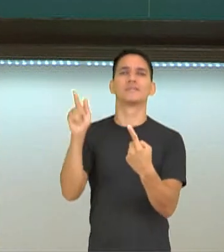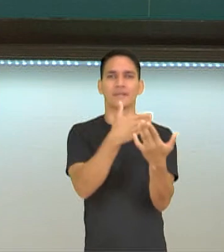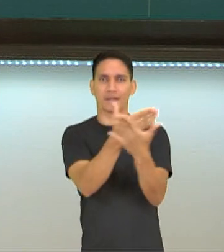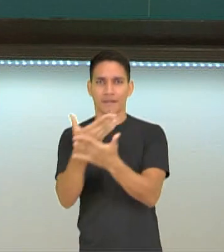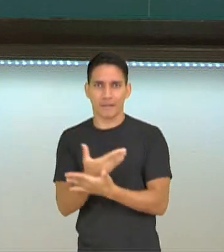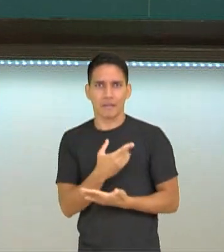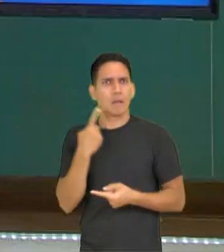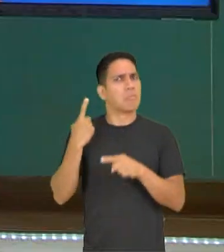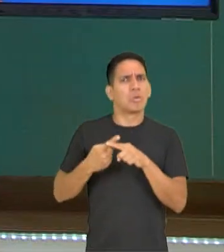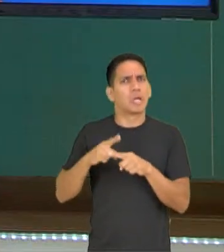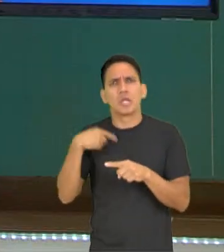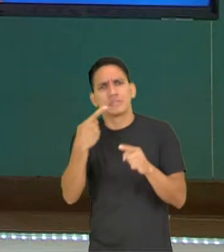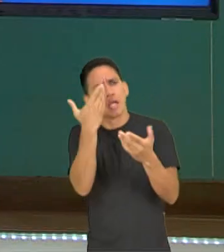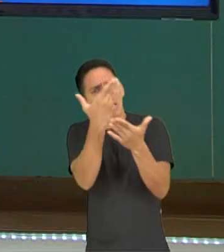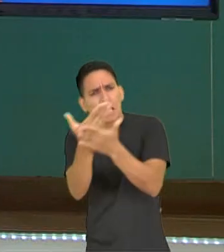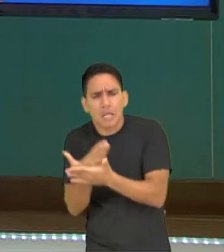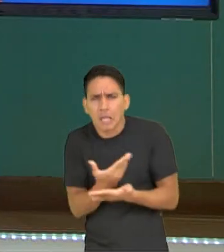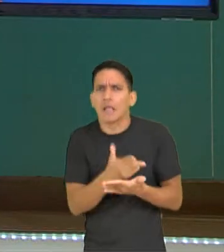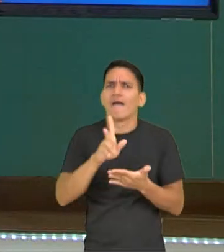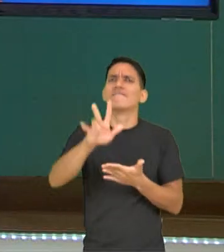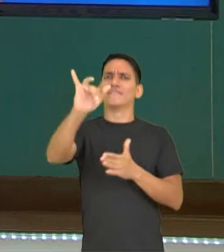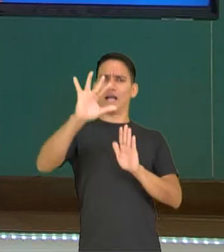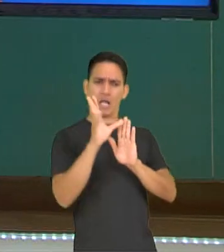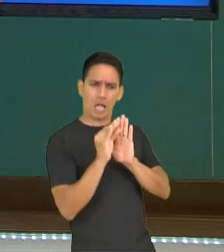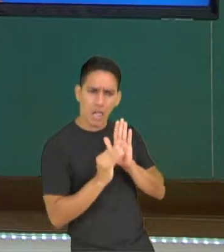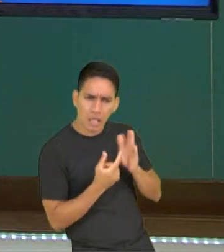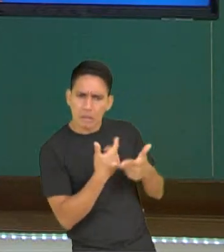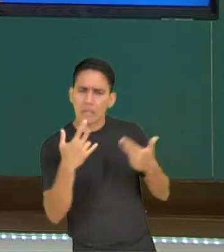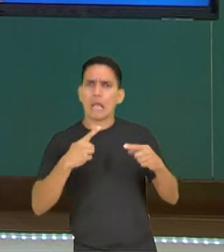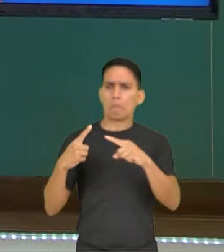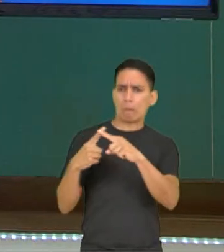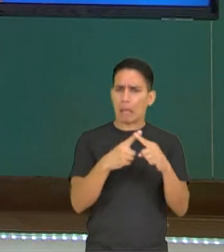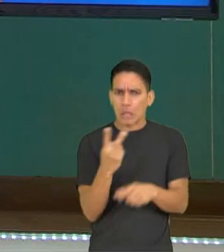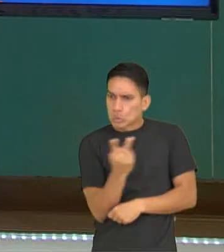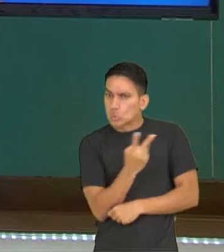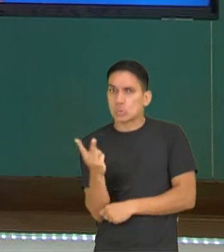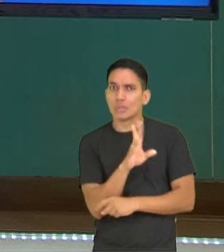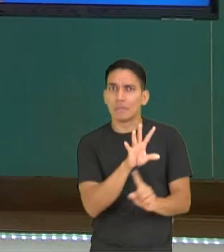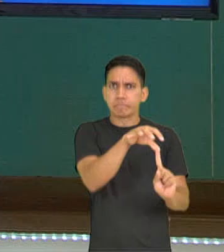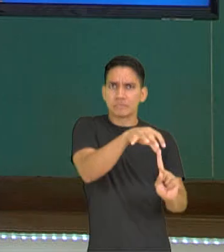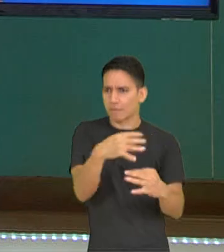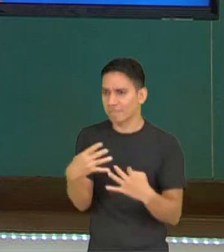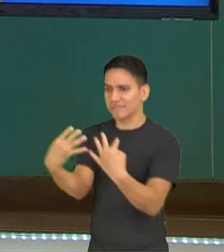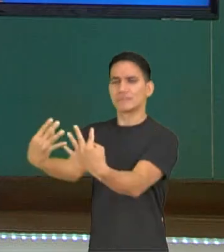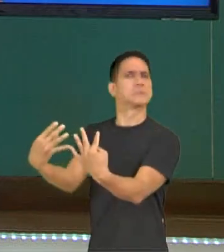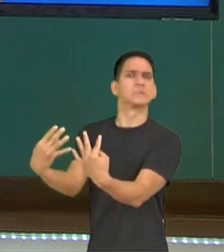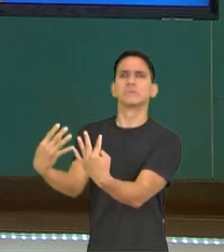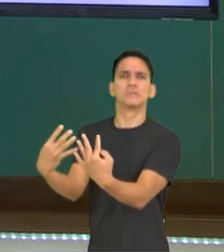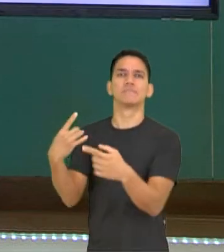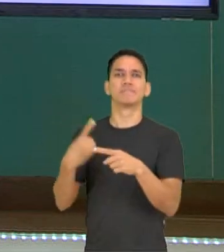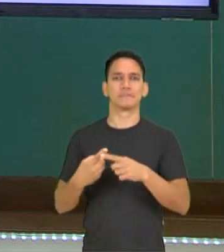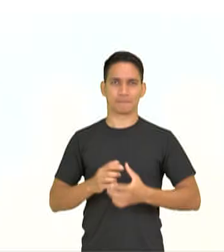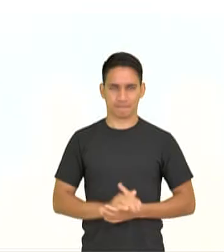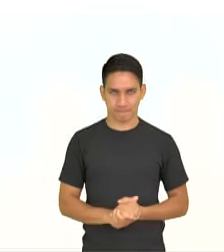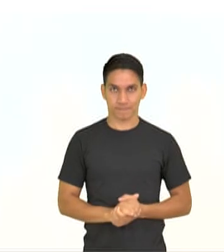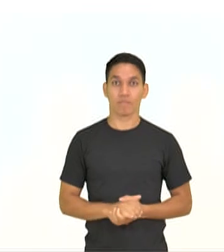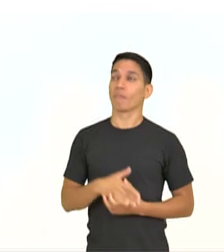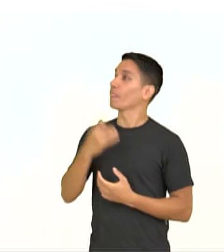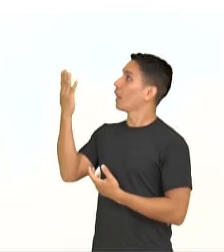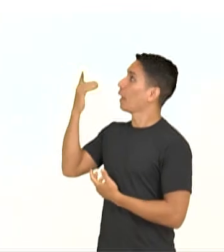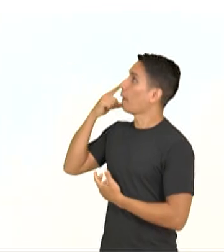aula. Por que a gente está estudando? Vai estudar, então, essa disputa entre monarquia e parlamento na Inglaterra. Os